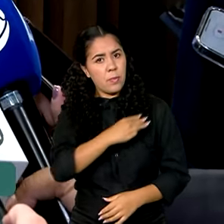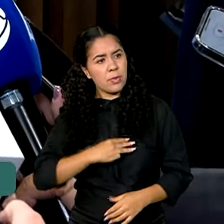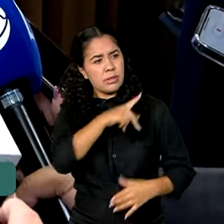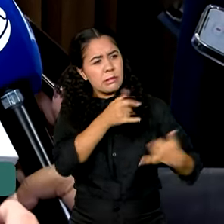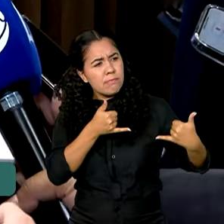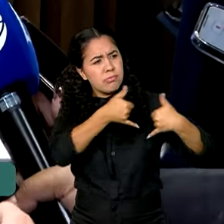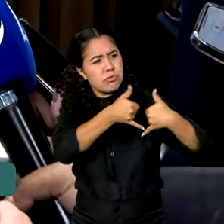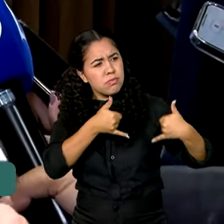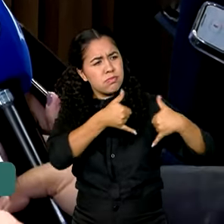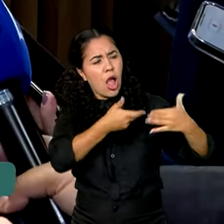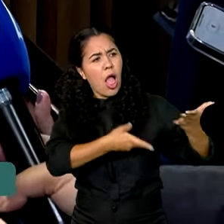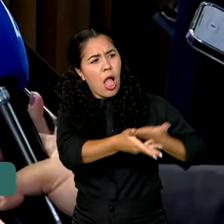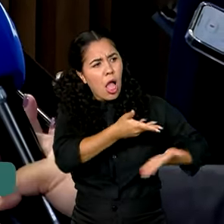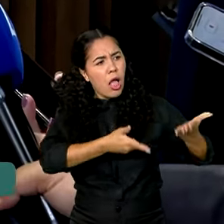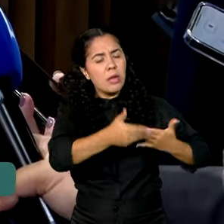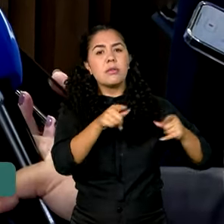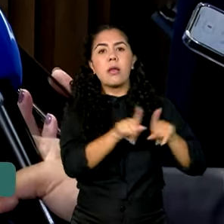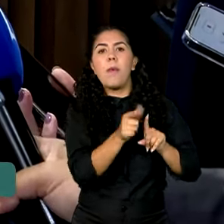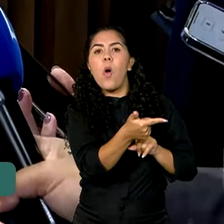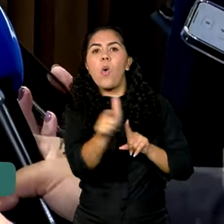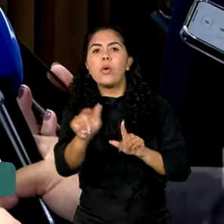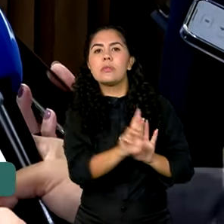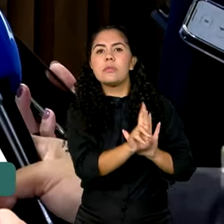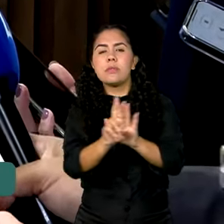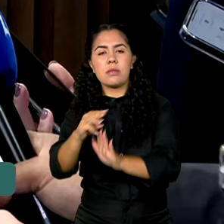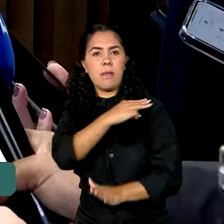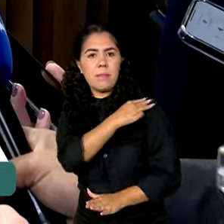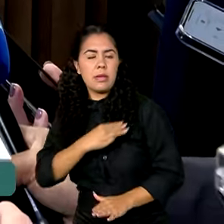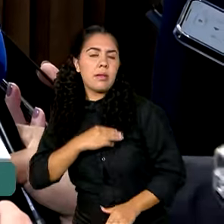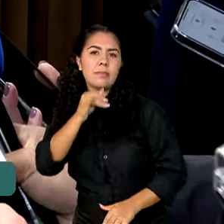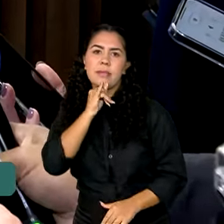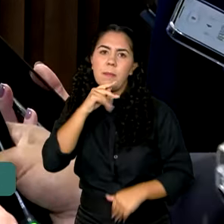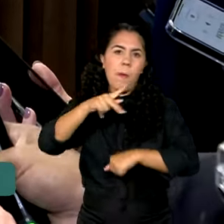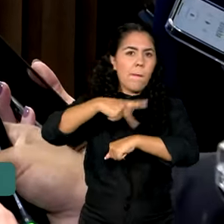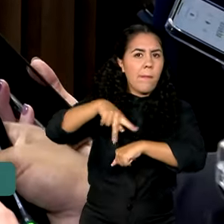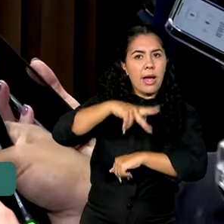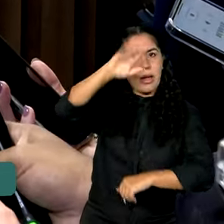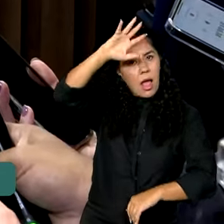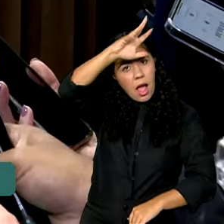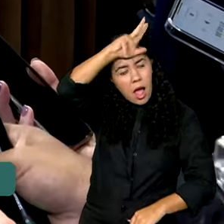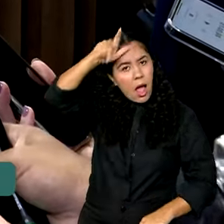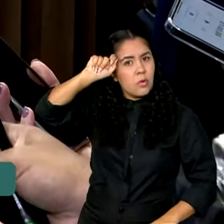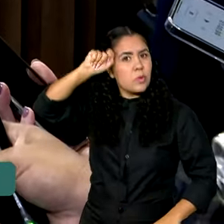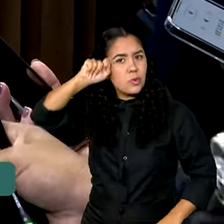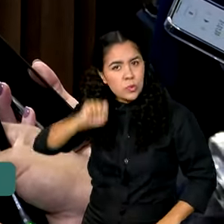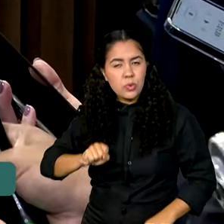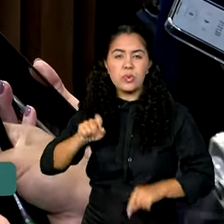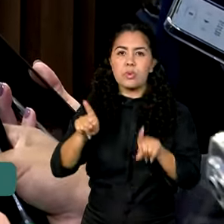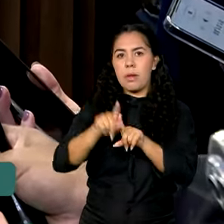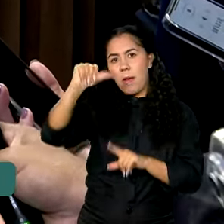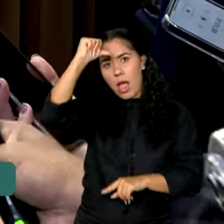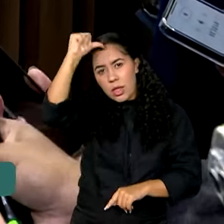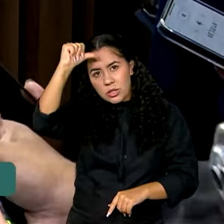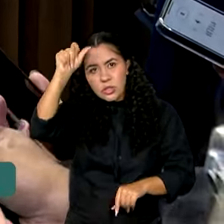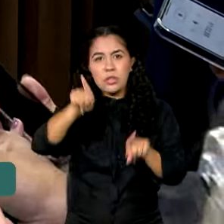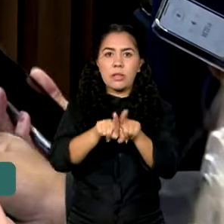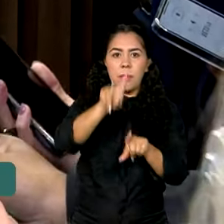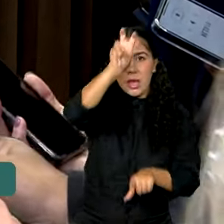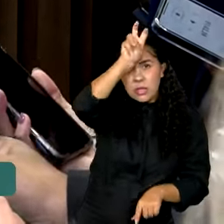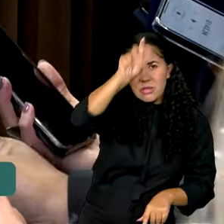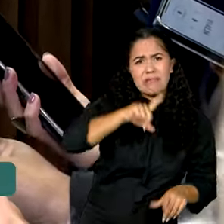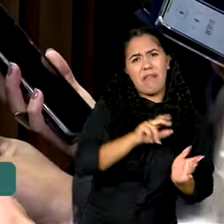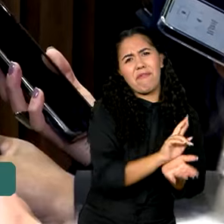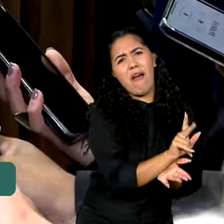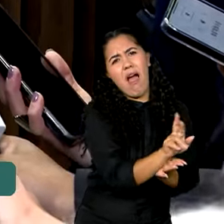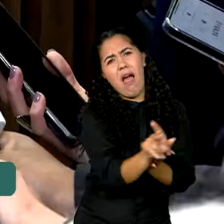nesses últimos dias e com os outros ministros da África do Sul, da Índia e vários outros. O Egito também já temos todos marcados. Vai ter espaço para